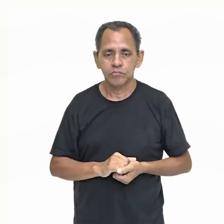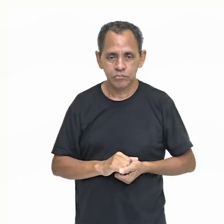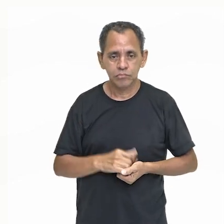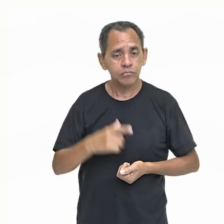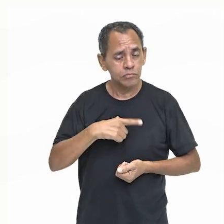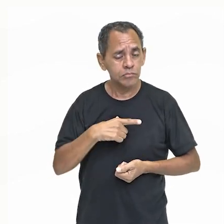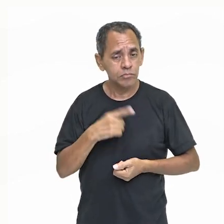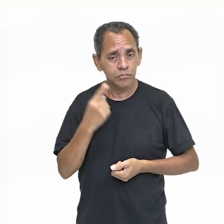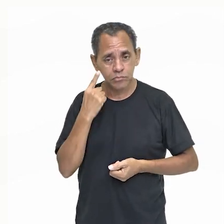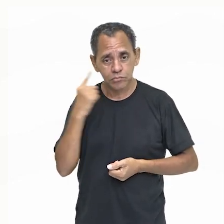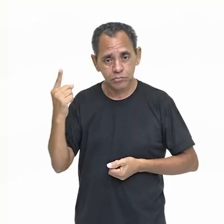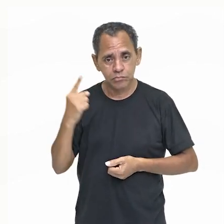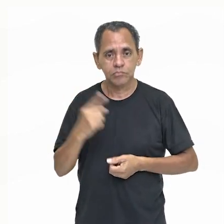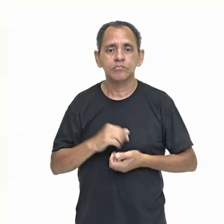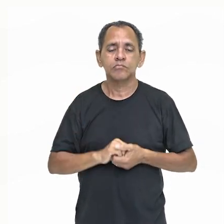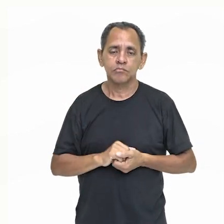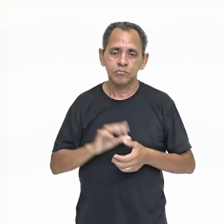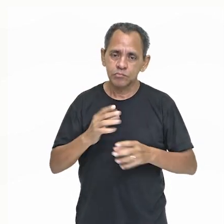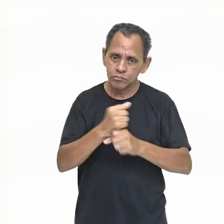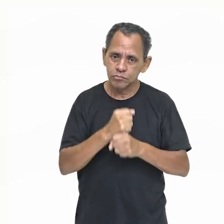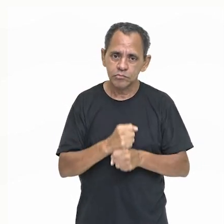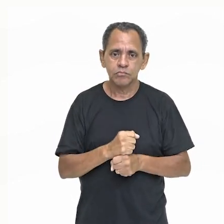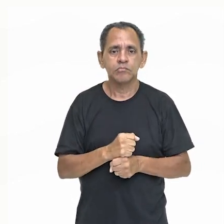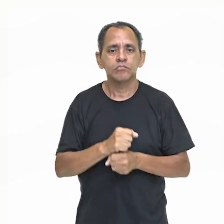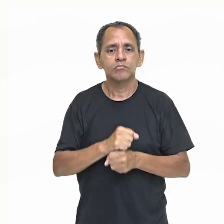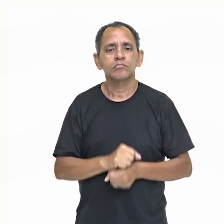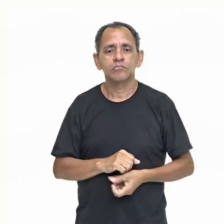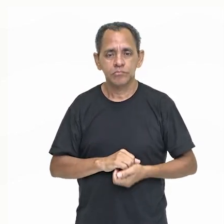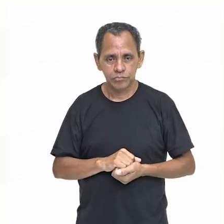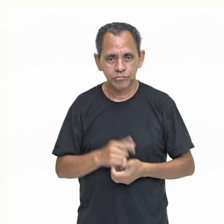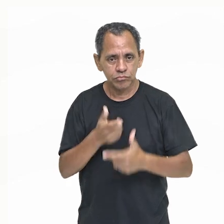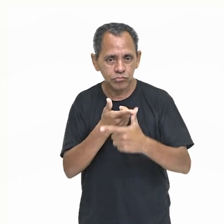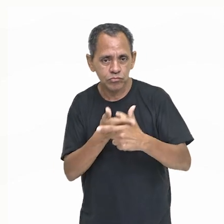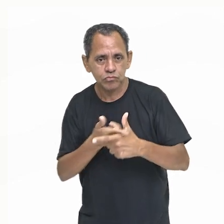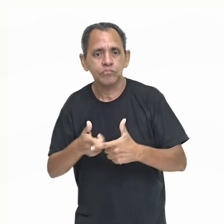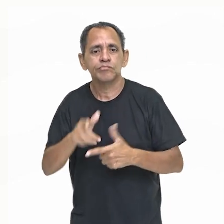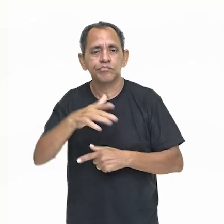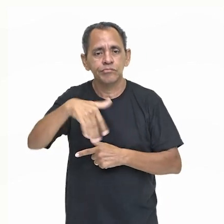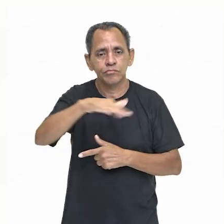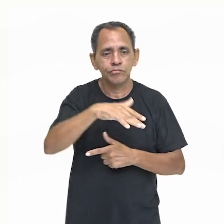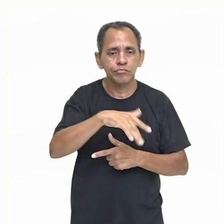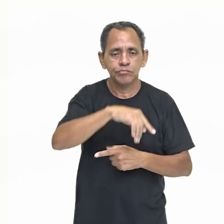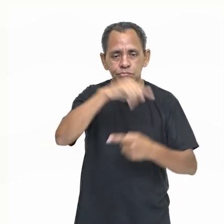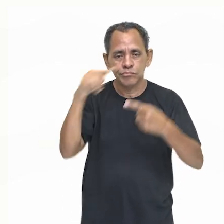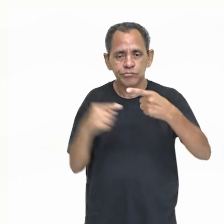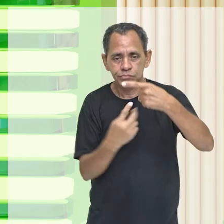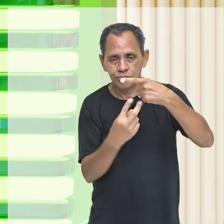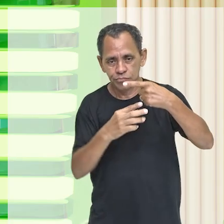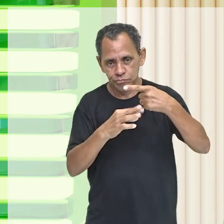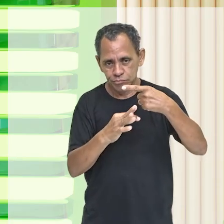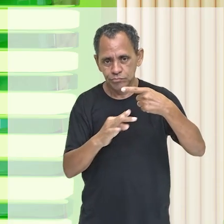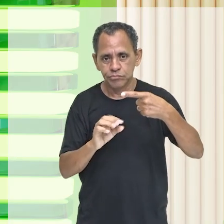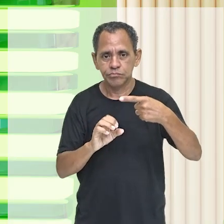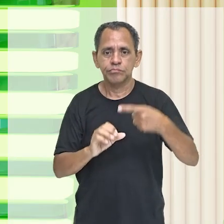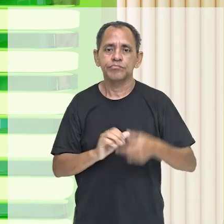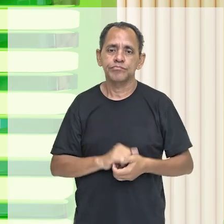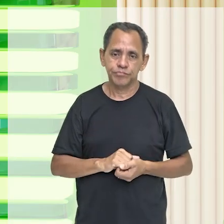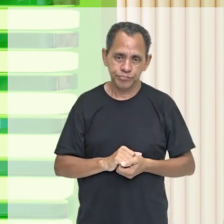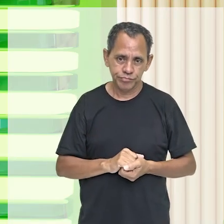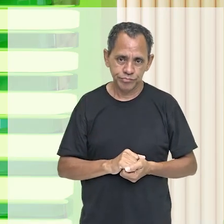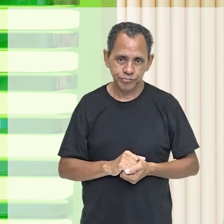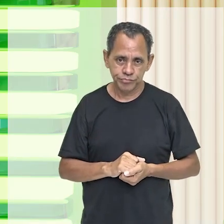da nossa velocidade média dividindo o espaço ou a variação do espaço pelo tempo ou variação do tempo